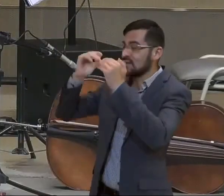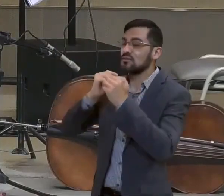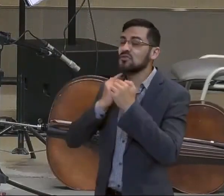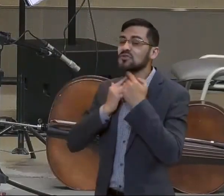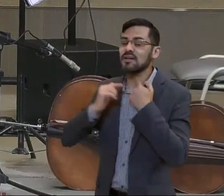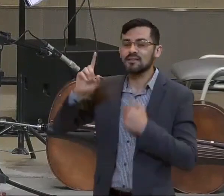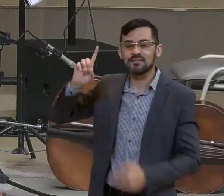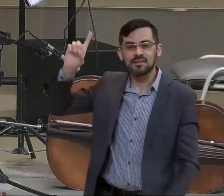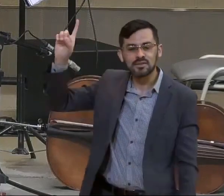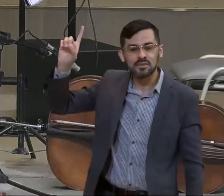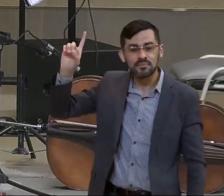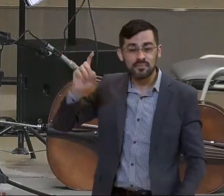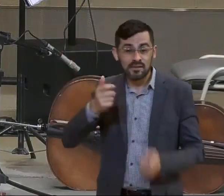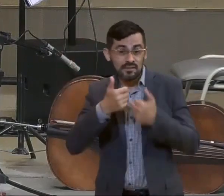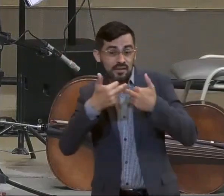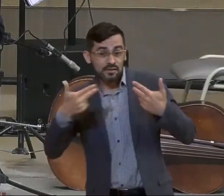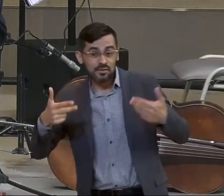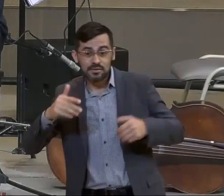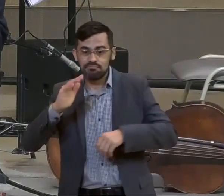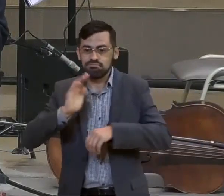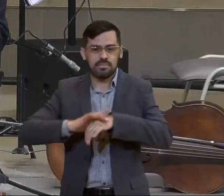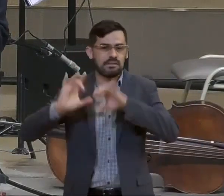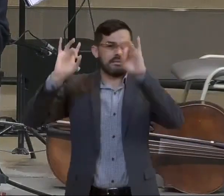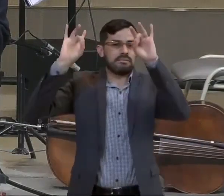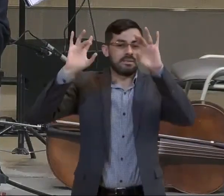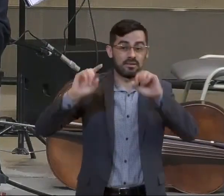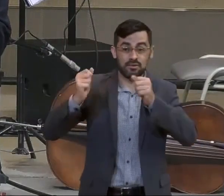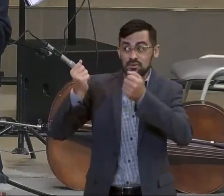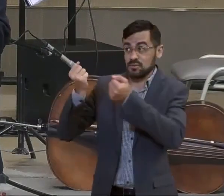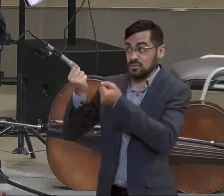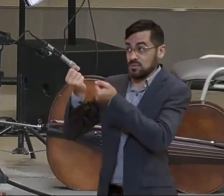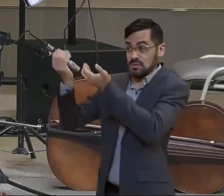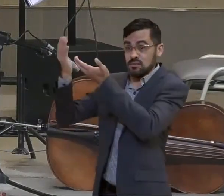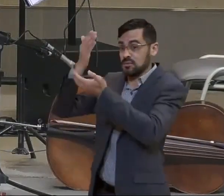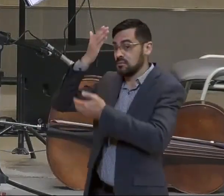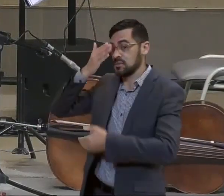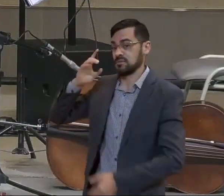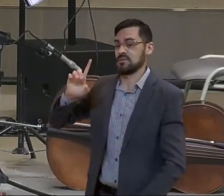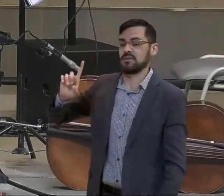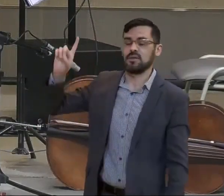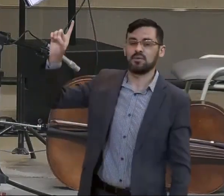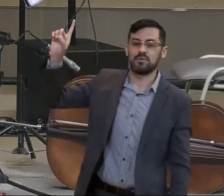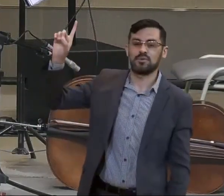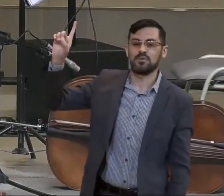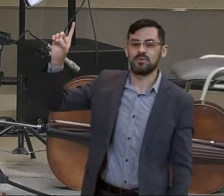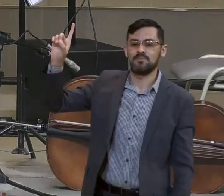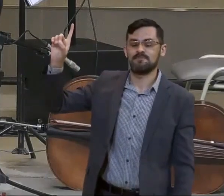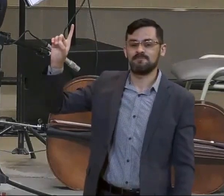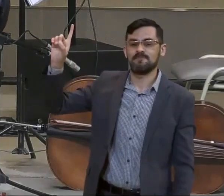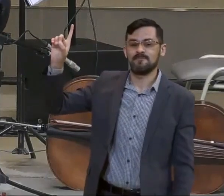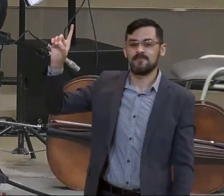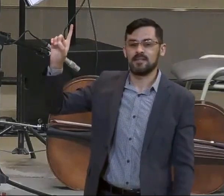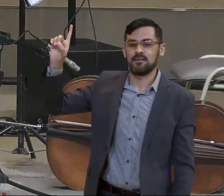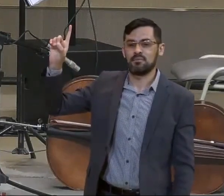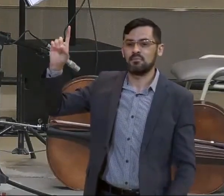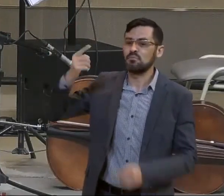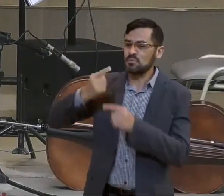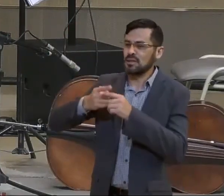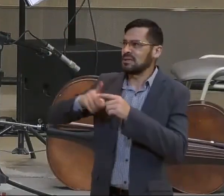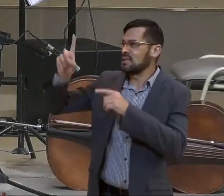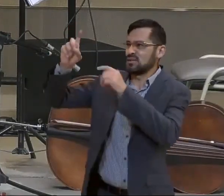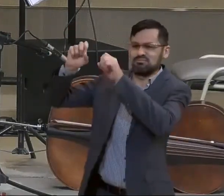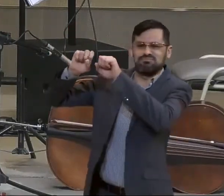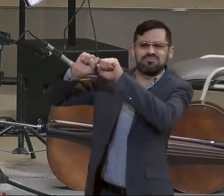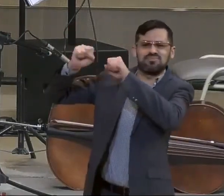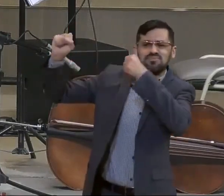que as coisas mais preciosas colocadas no altar não tem sentido diante da grandeza